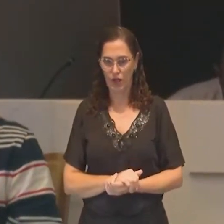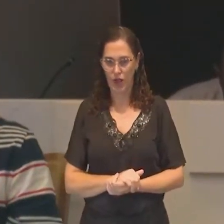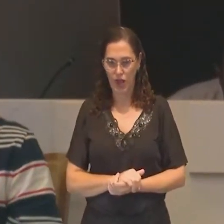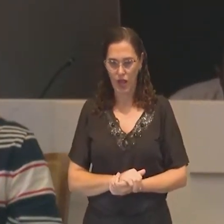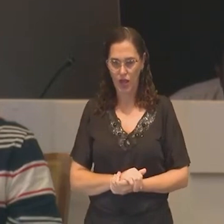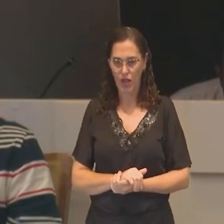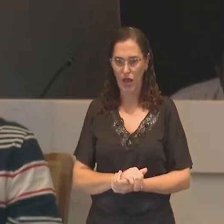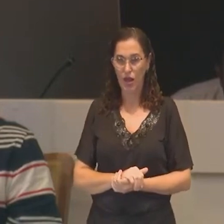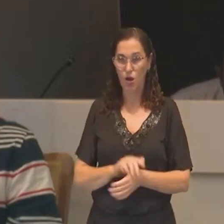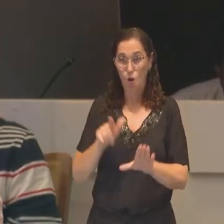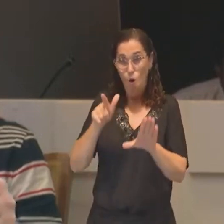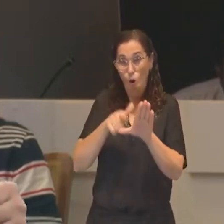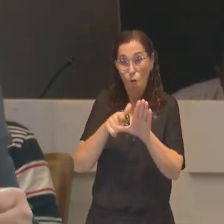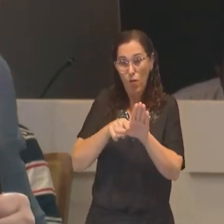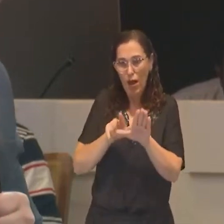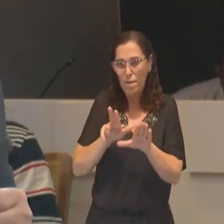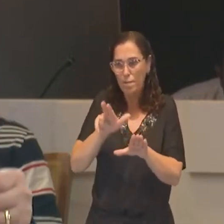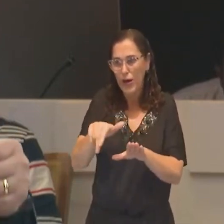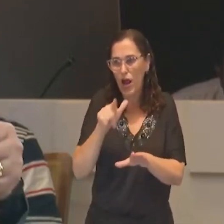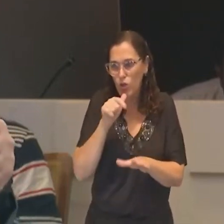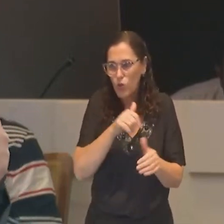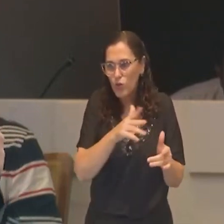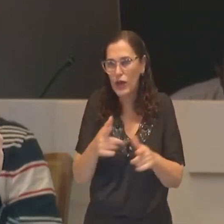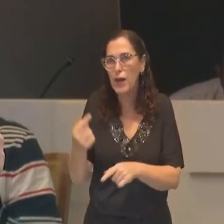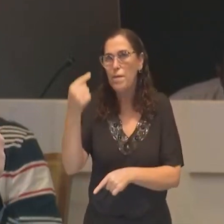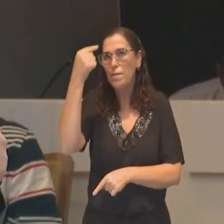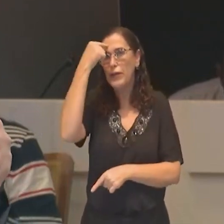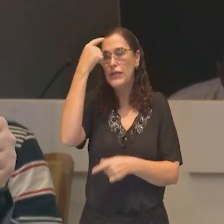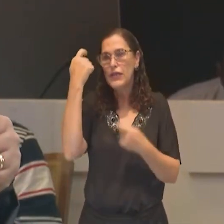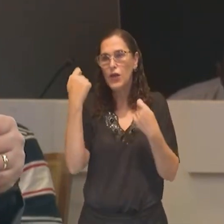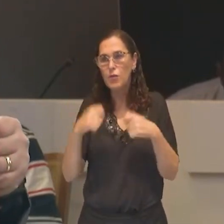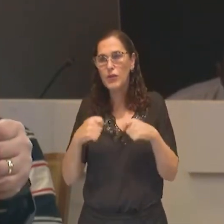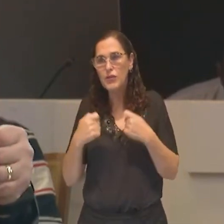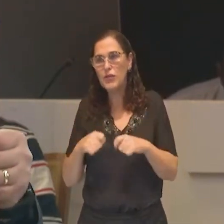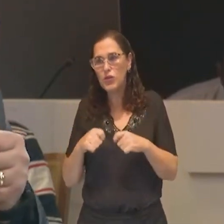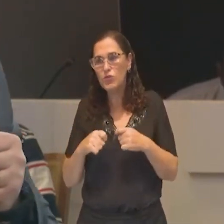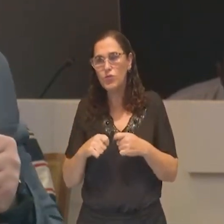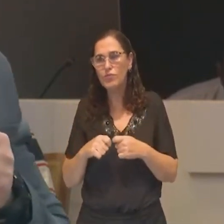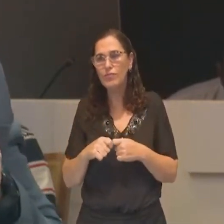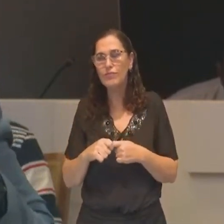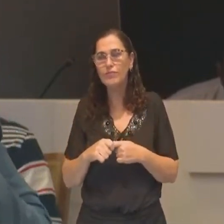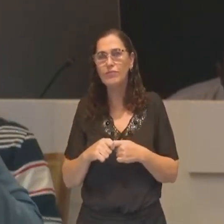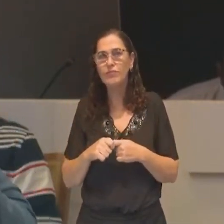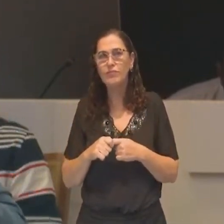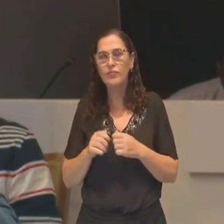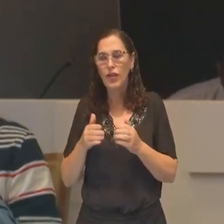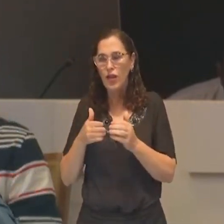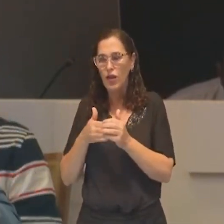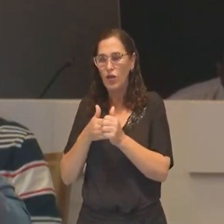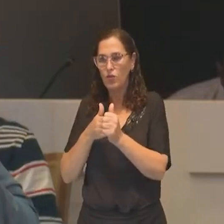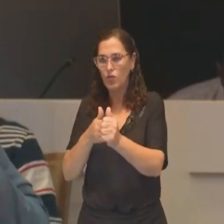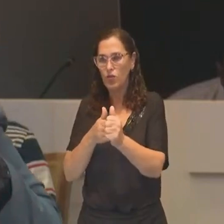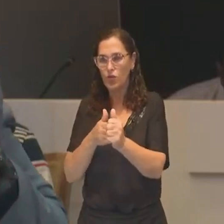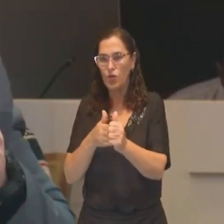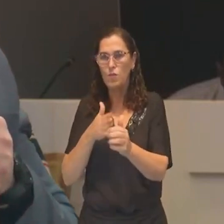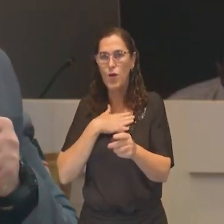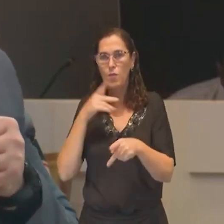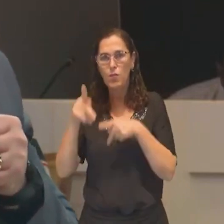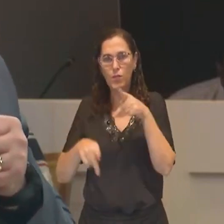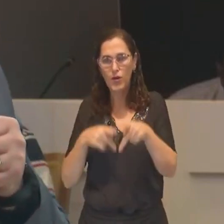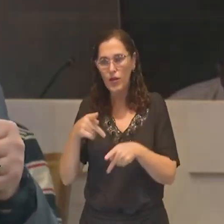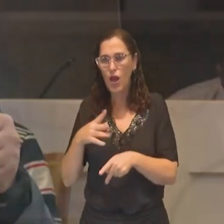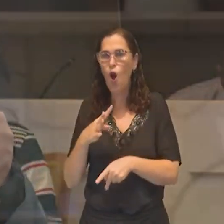dentro daquele oceano e ele pensou: eu preciso levar, porque o meu povo precisa